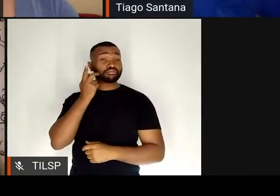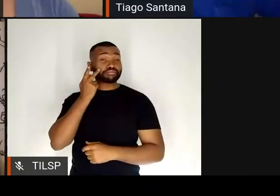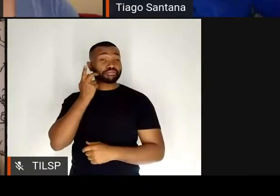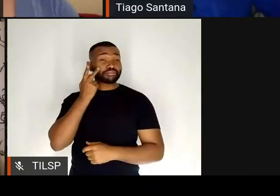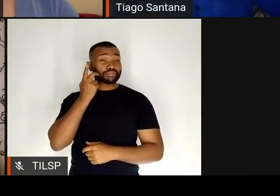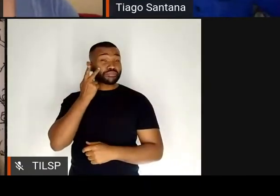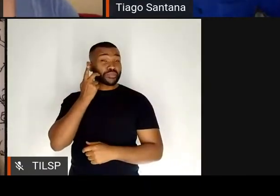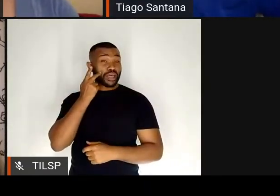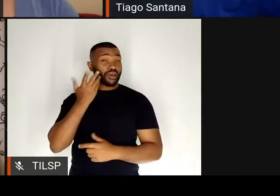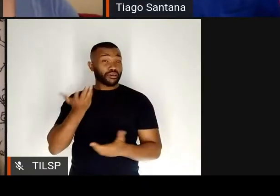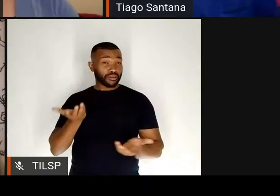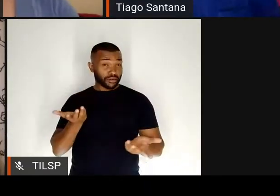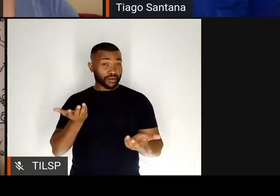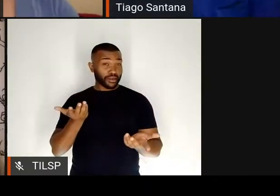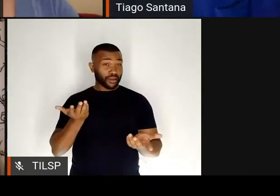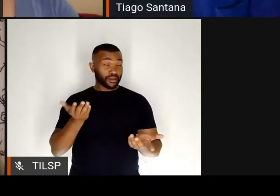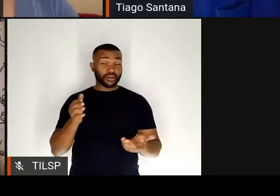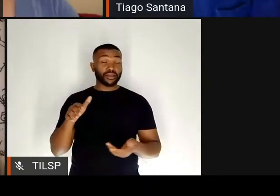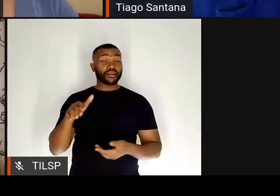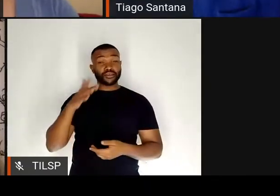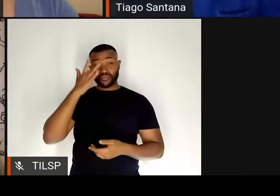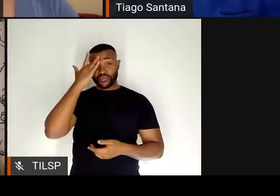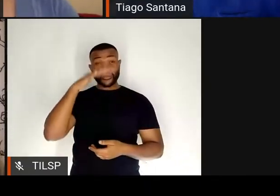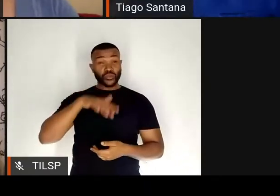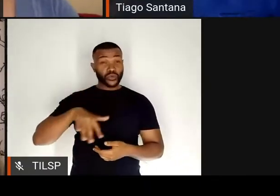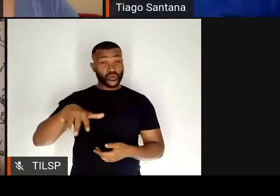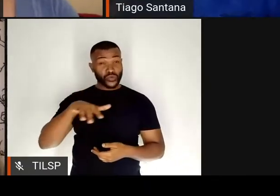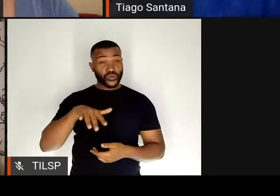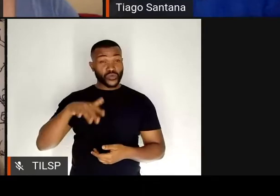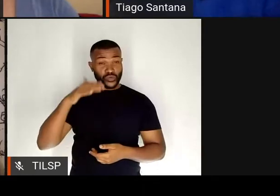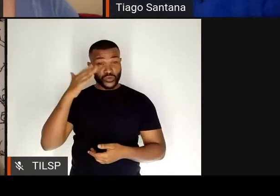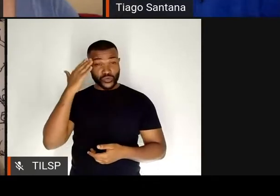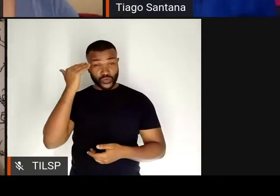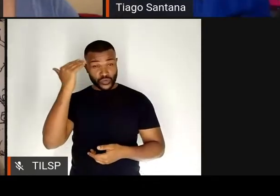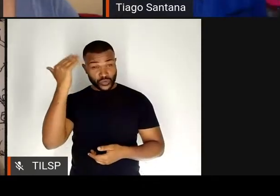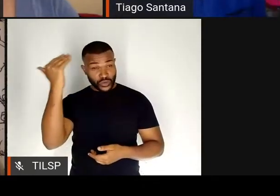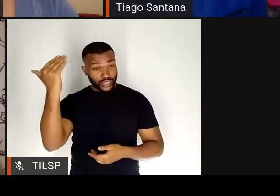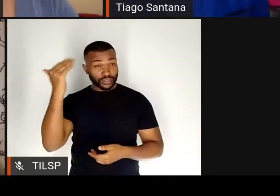sou um fotógrafo do Ceará, eu sou o único aqui do Ceará, fora os mestres aí,